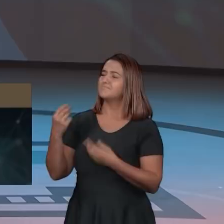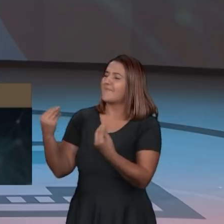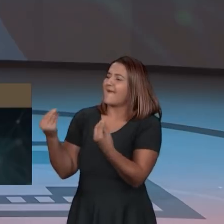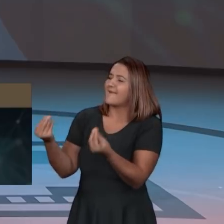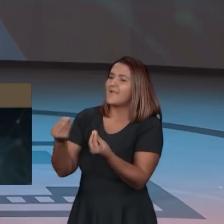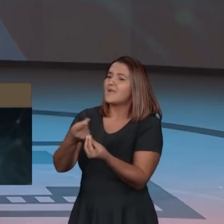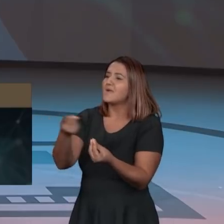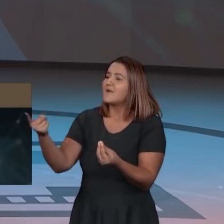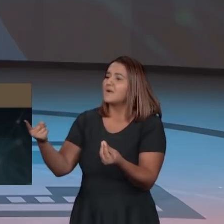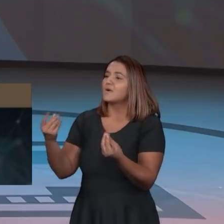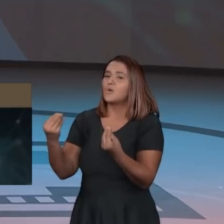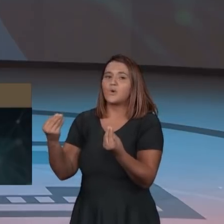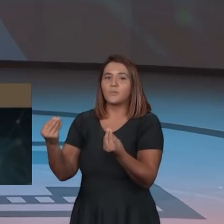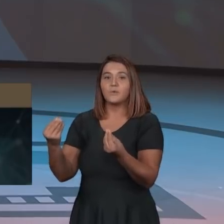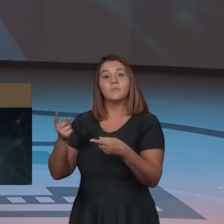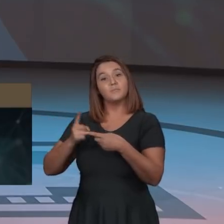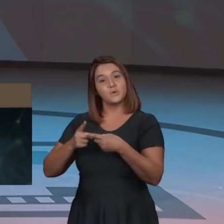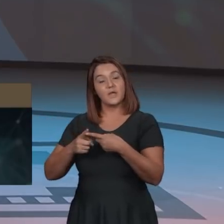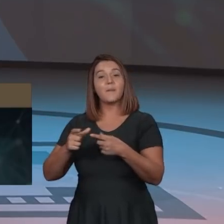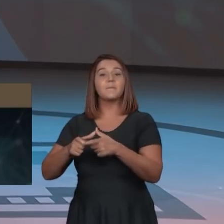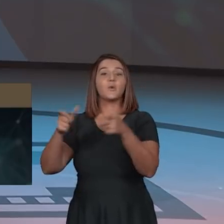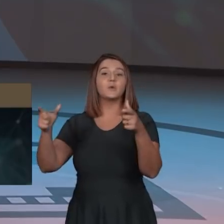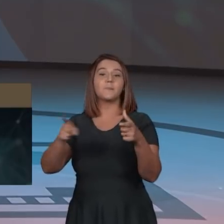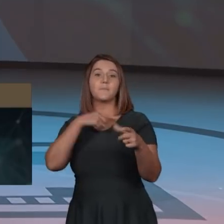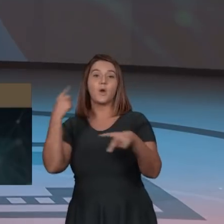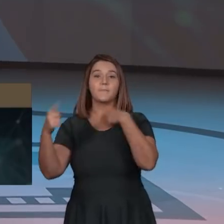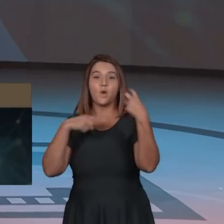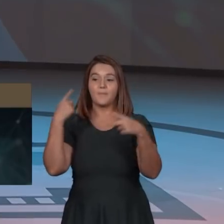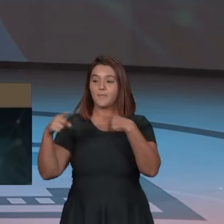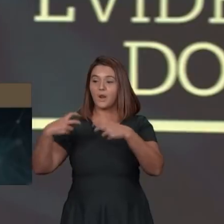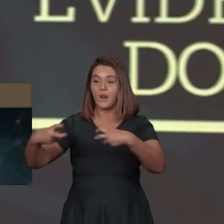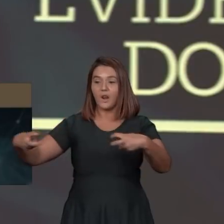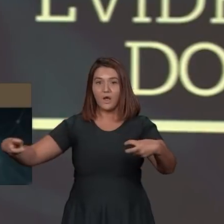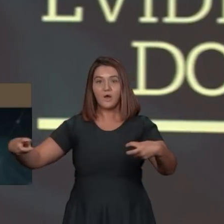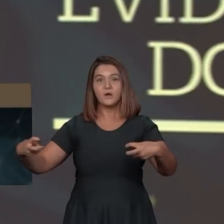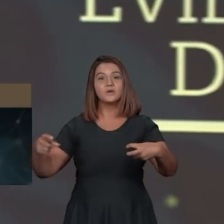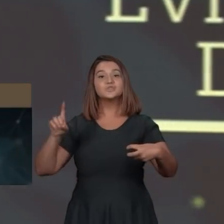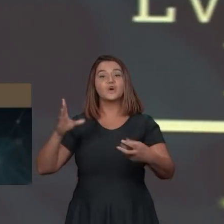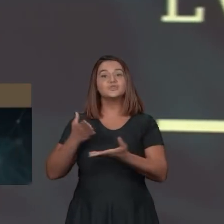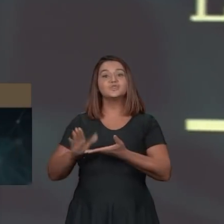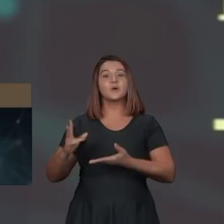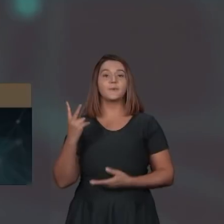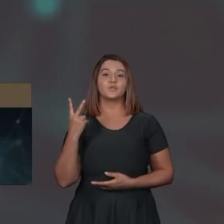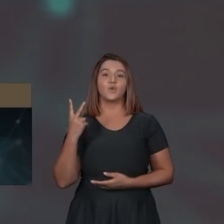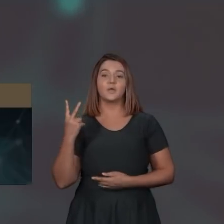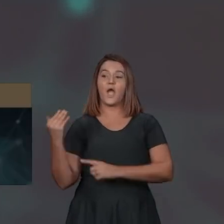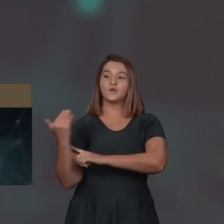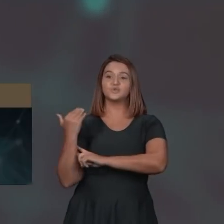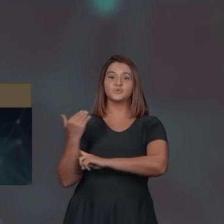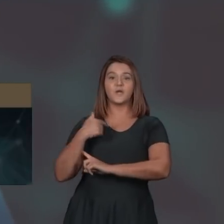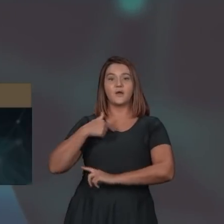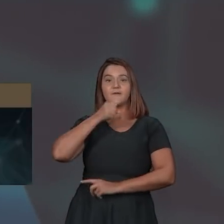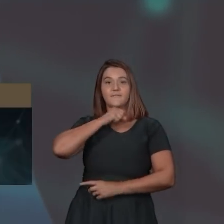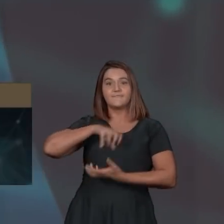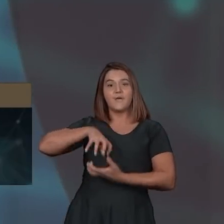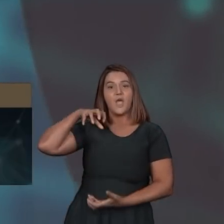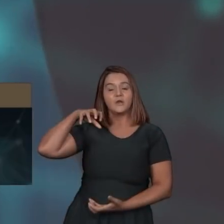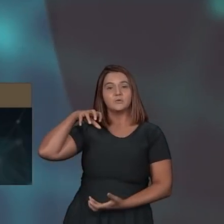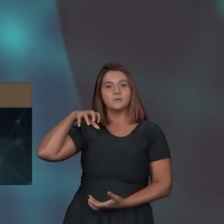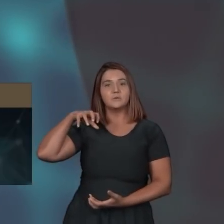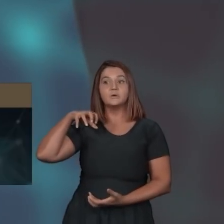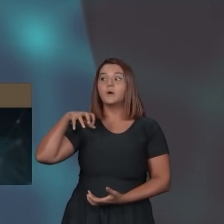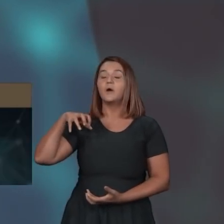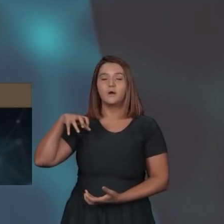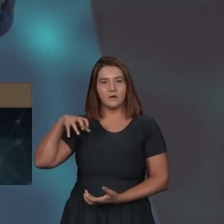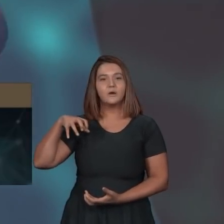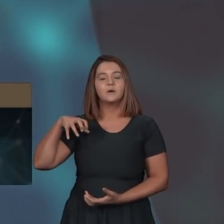3 para ficar conosco na velhice, que será os 50 anos. Na Europa a situação é diferente. As crianças estão com comida,